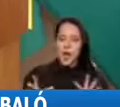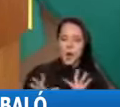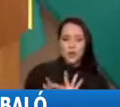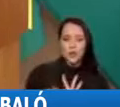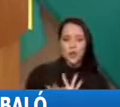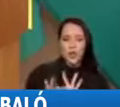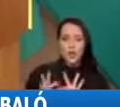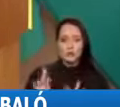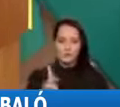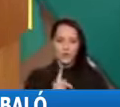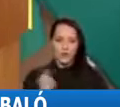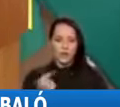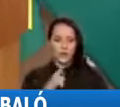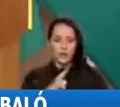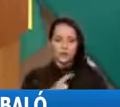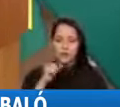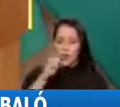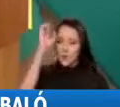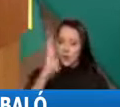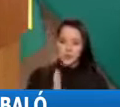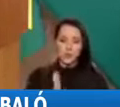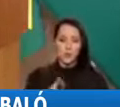guiné-bissau brasile